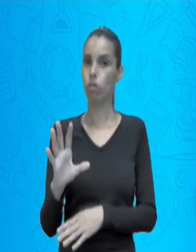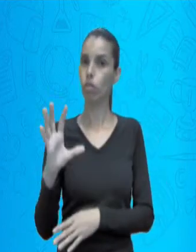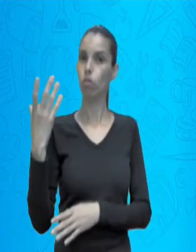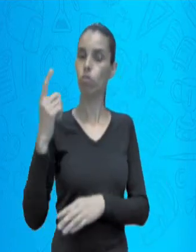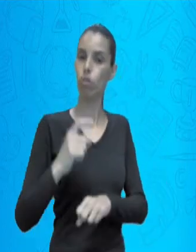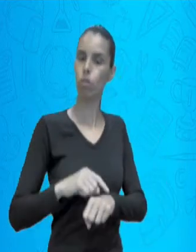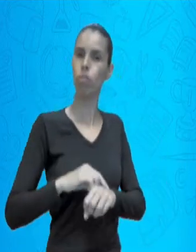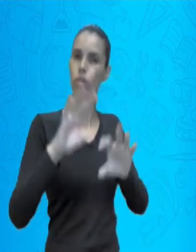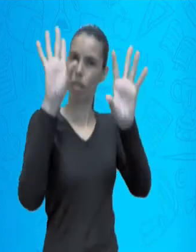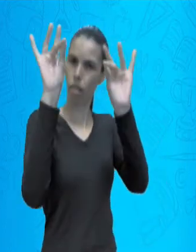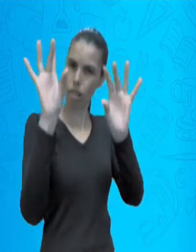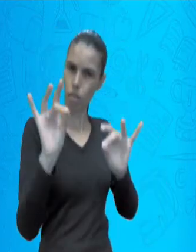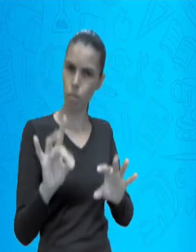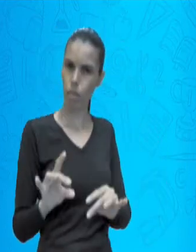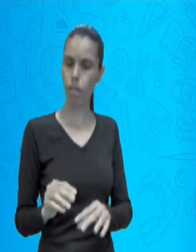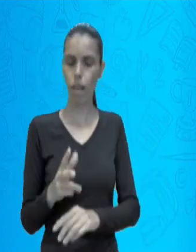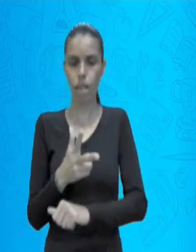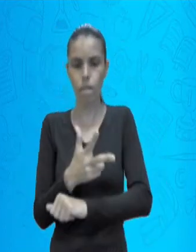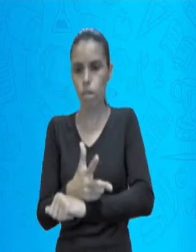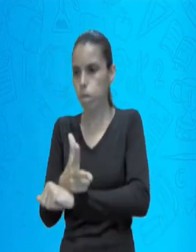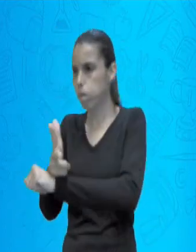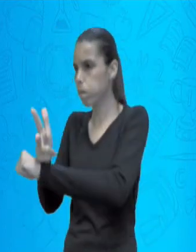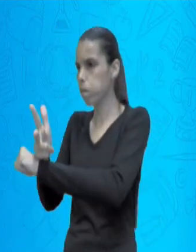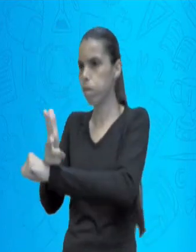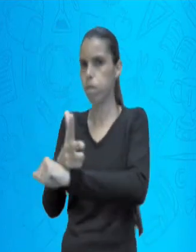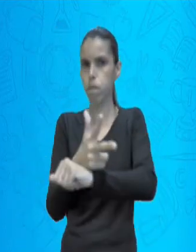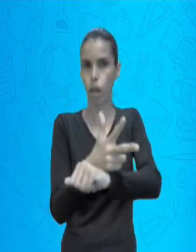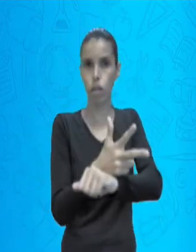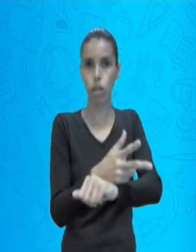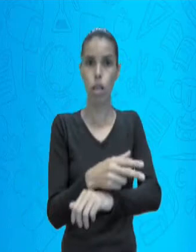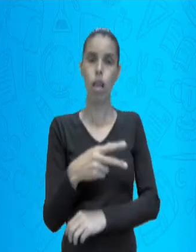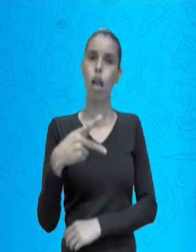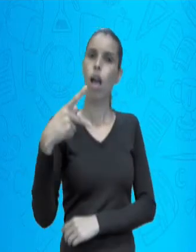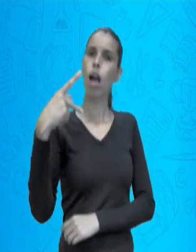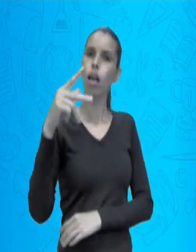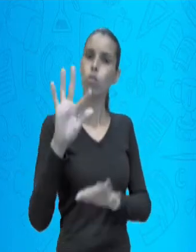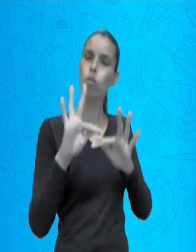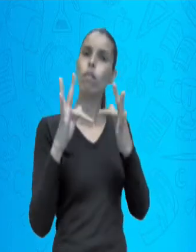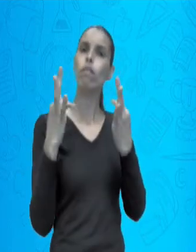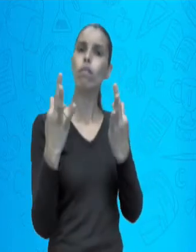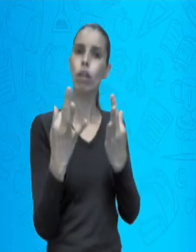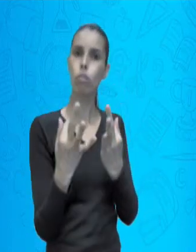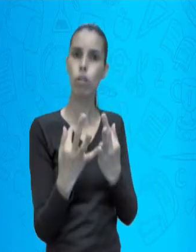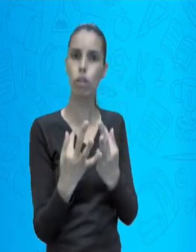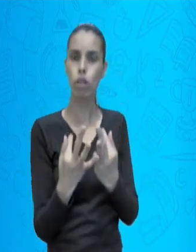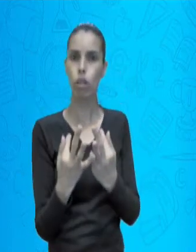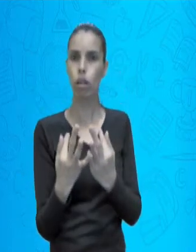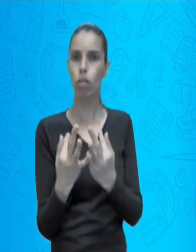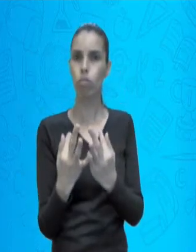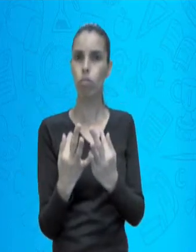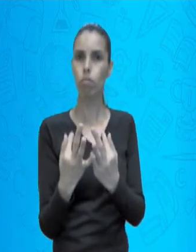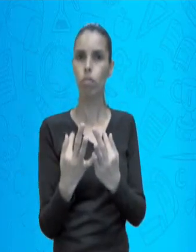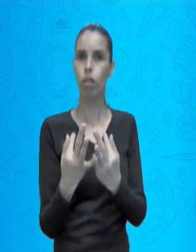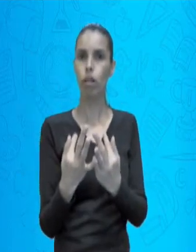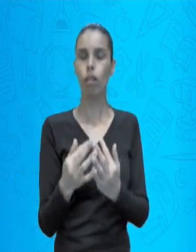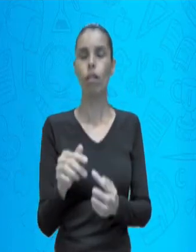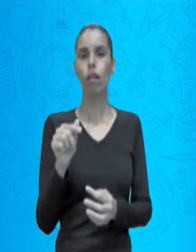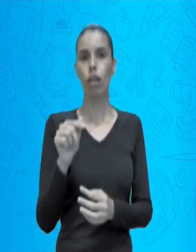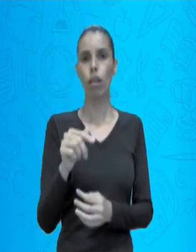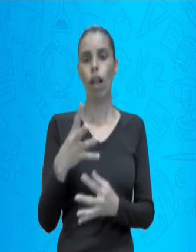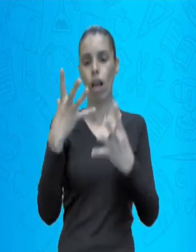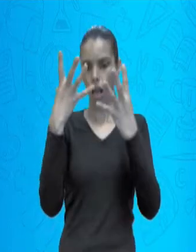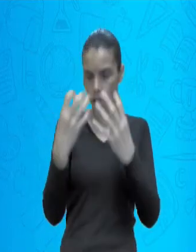que foi lá fazer a matrícula, ele autorizou, aí ele assinou e marcou o